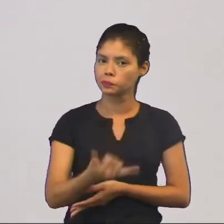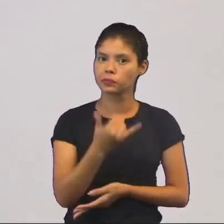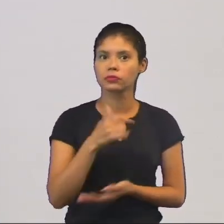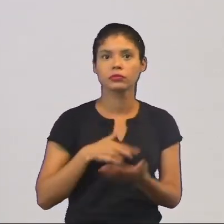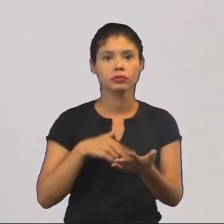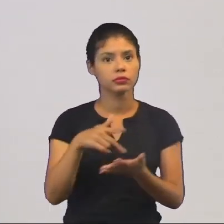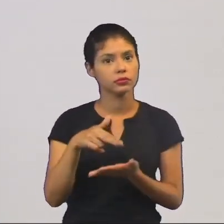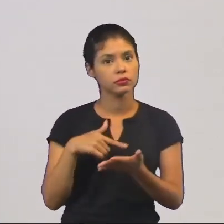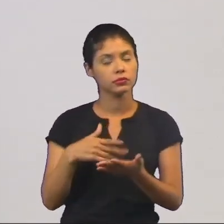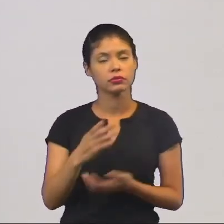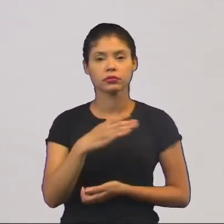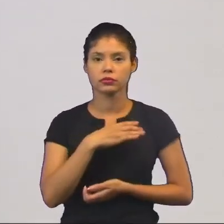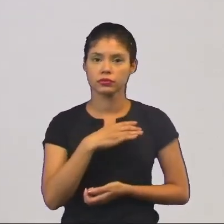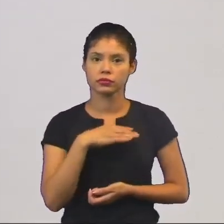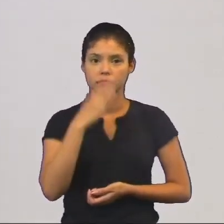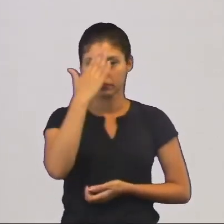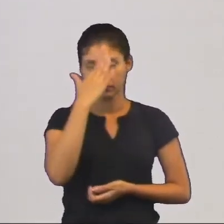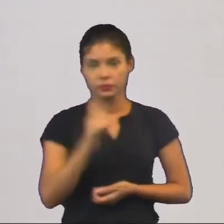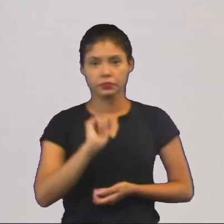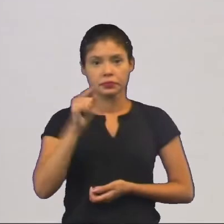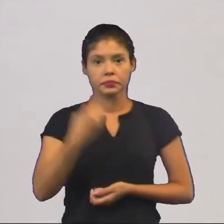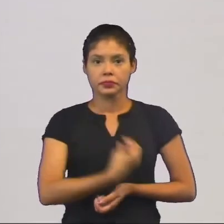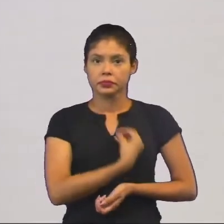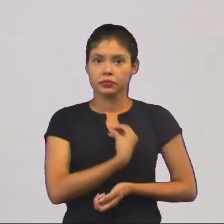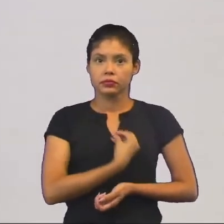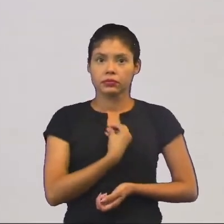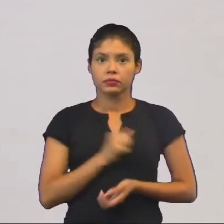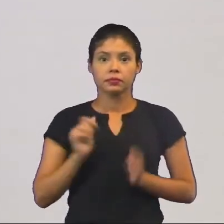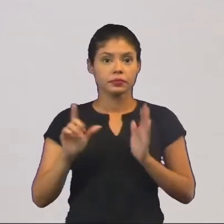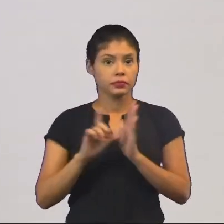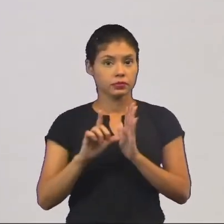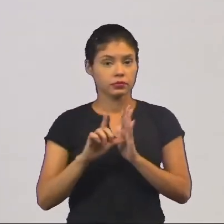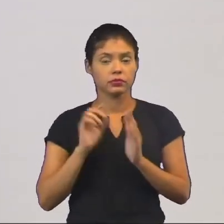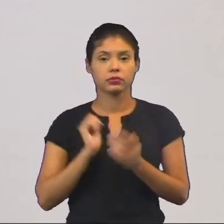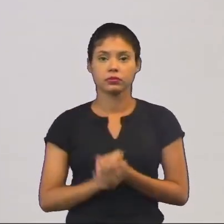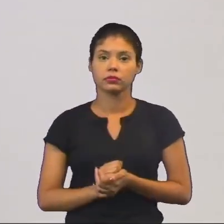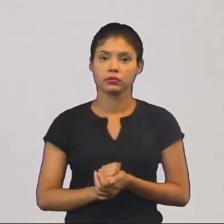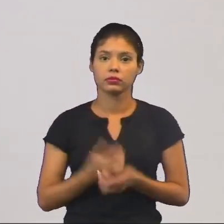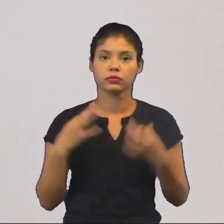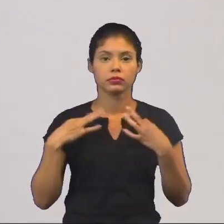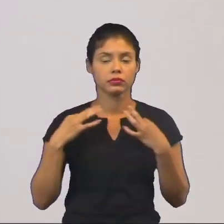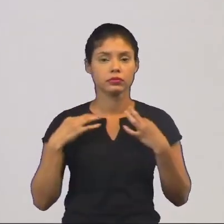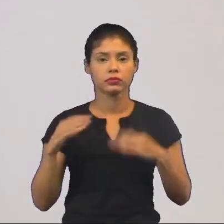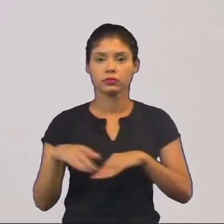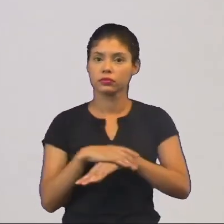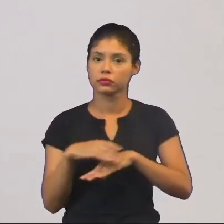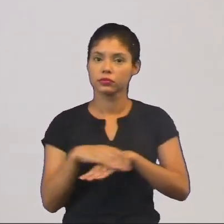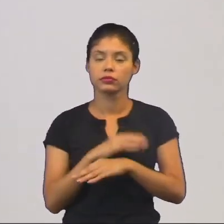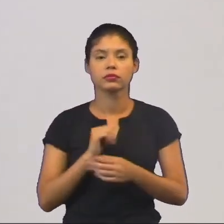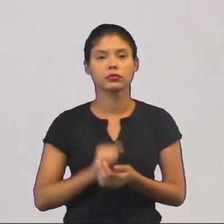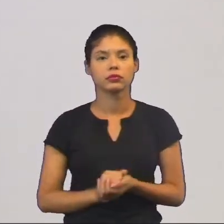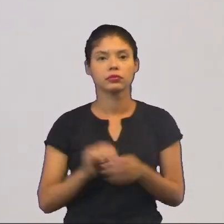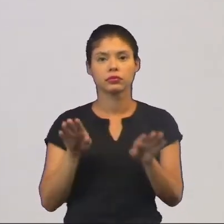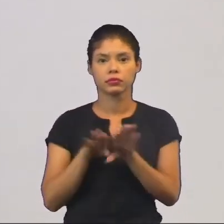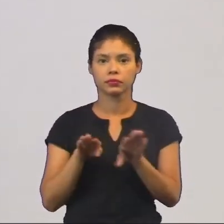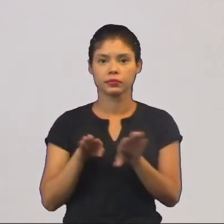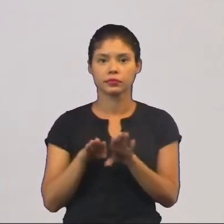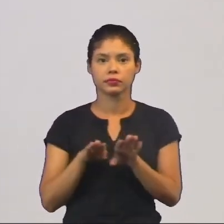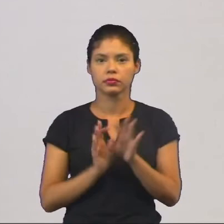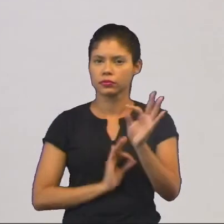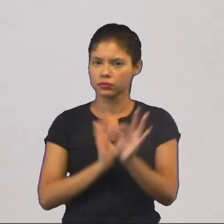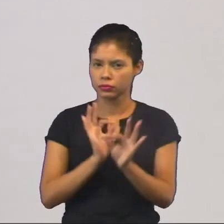de andar nessa parte da cidade, sabe que ali há a presença de muitas lojas, né? Tem lojas de roupas, de sapatos, também tem lojas